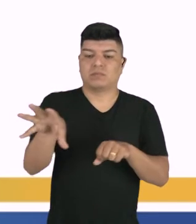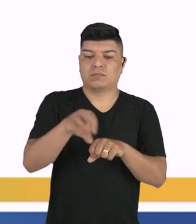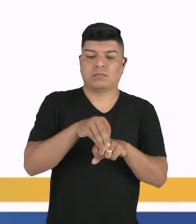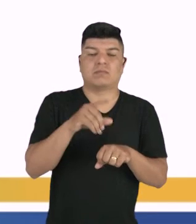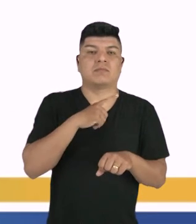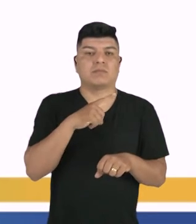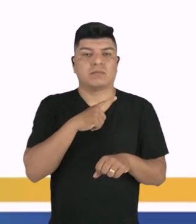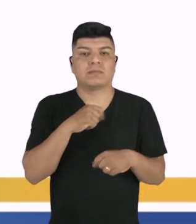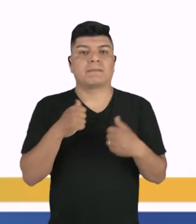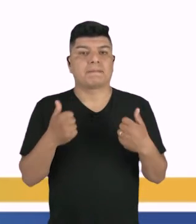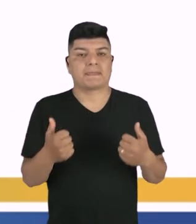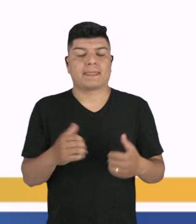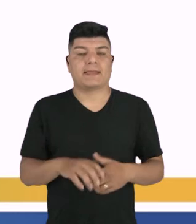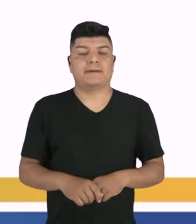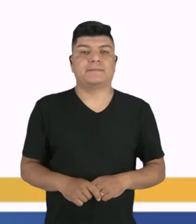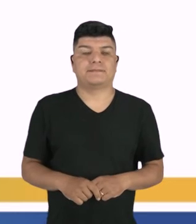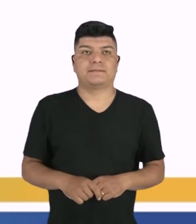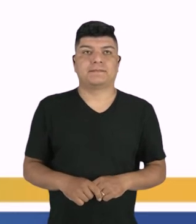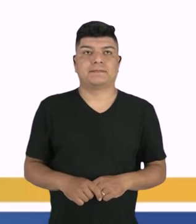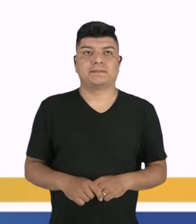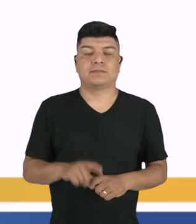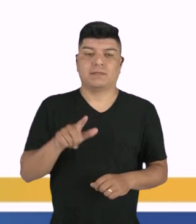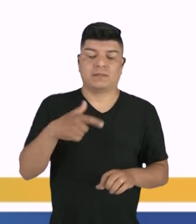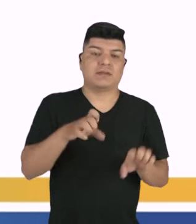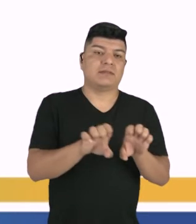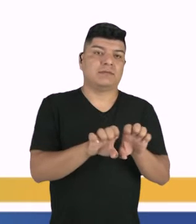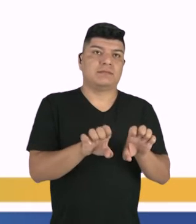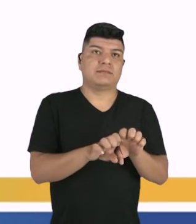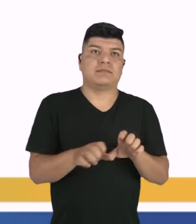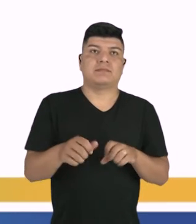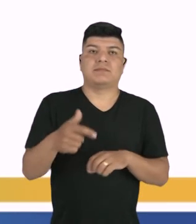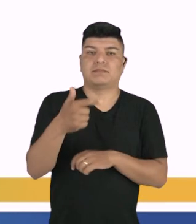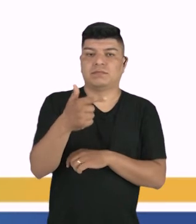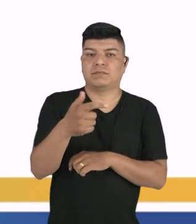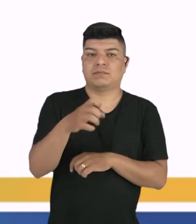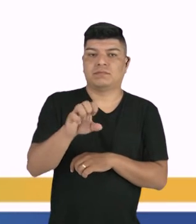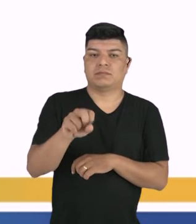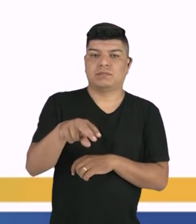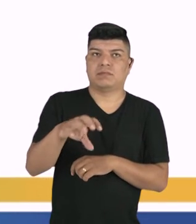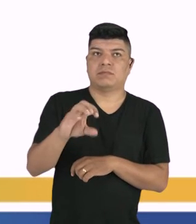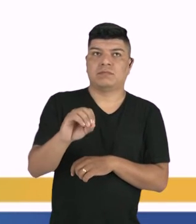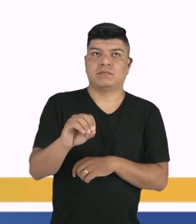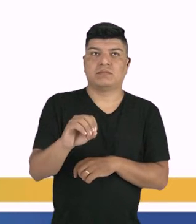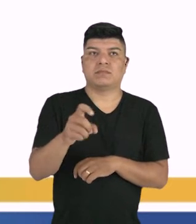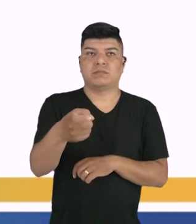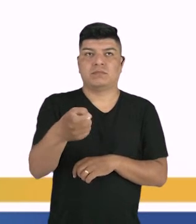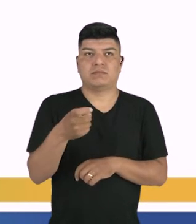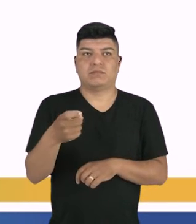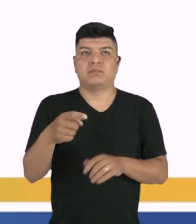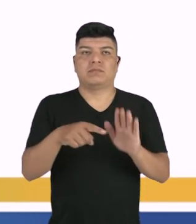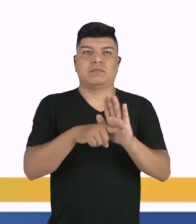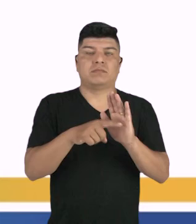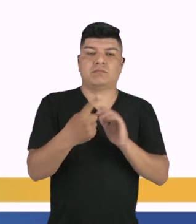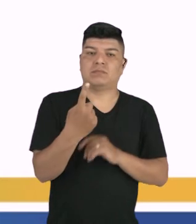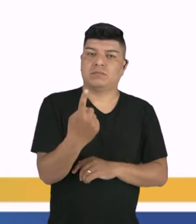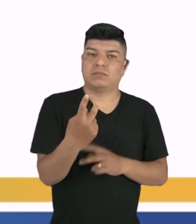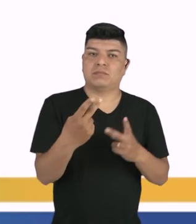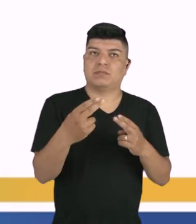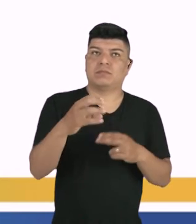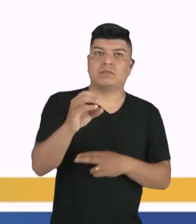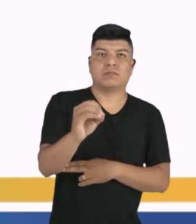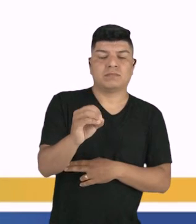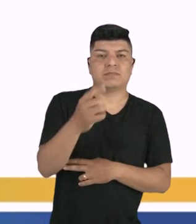conhecimento sobre ele. Outra equação, né, 2 seno de x menos 1 igual a 0. De novo, olhe para